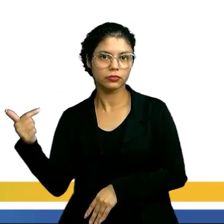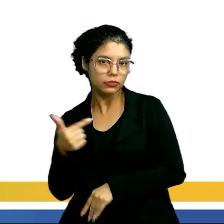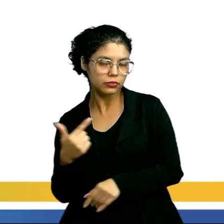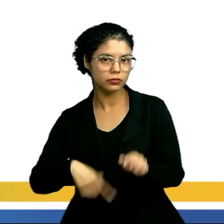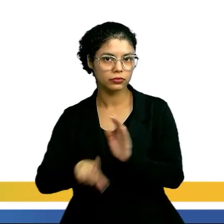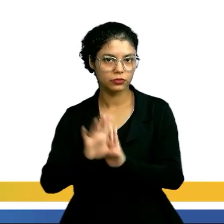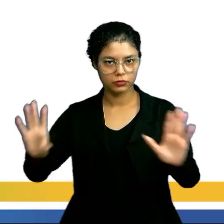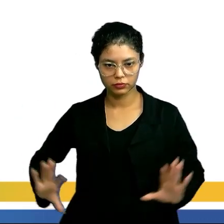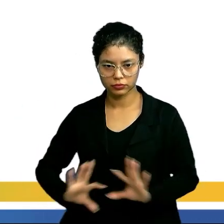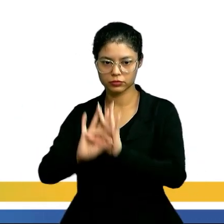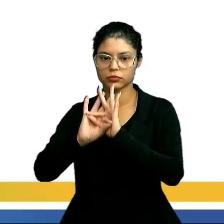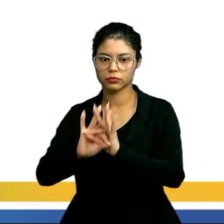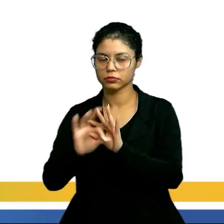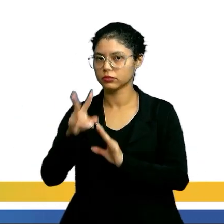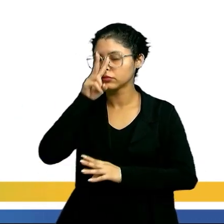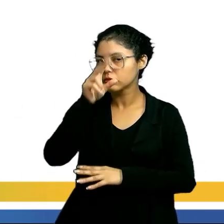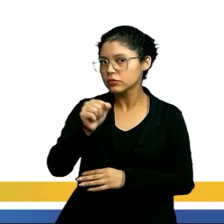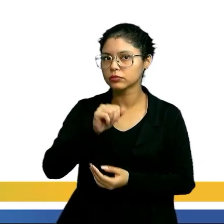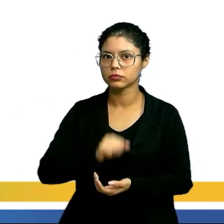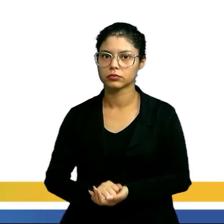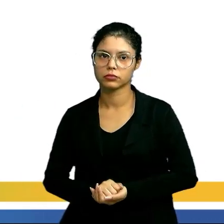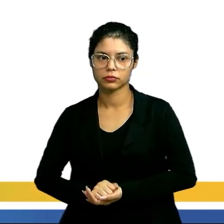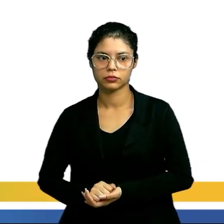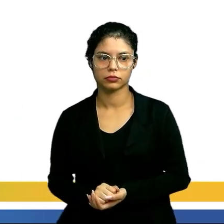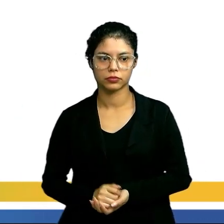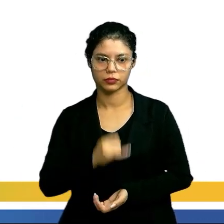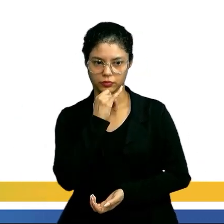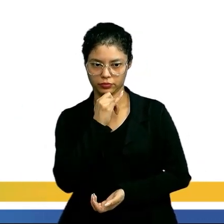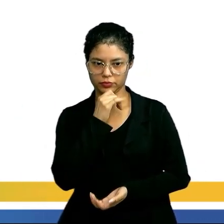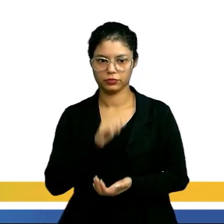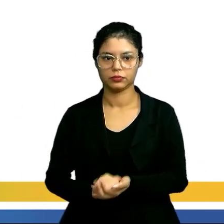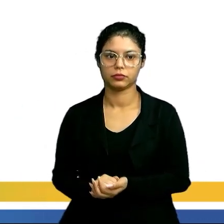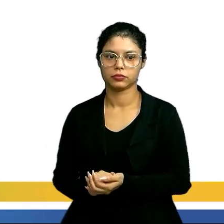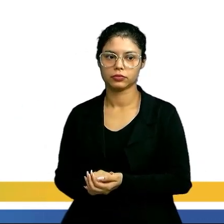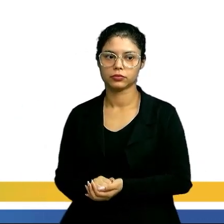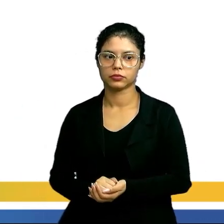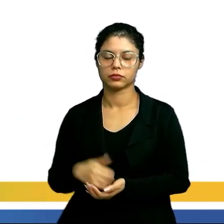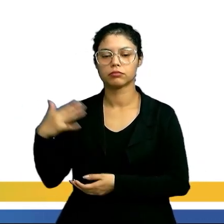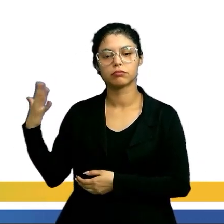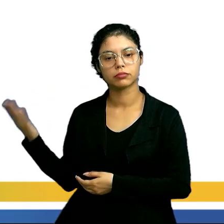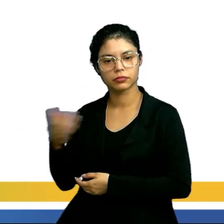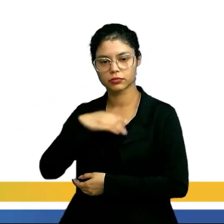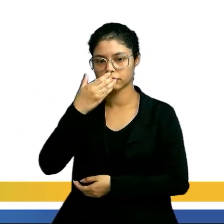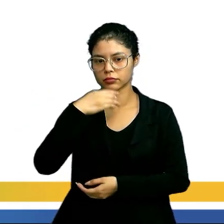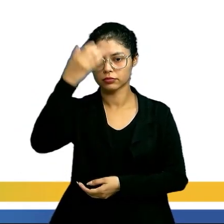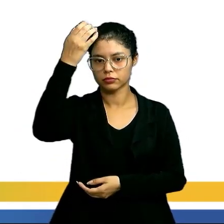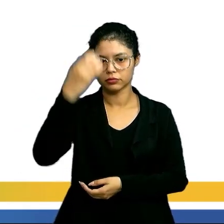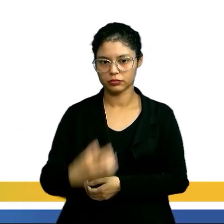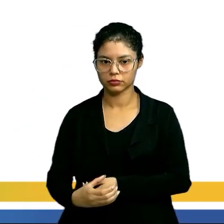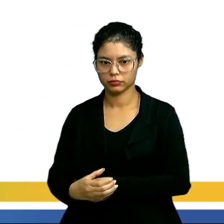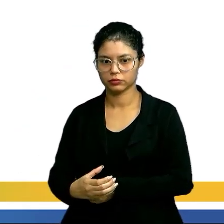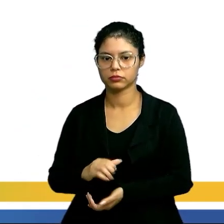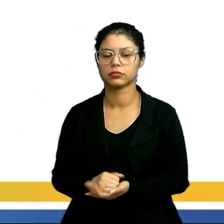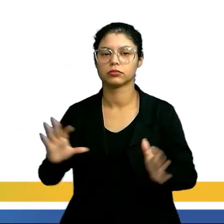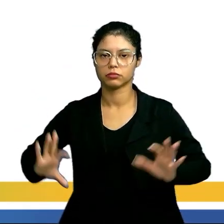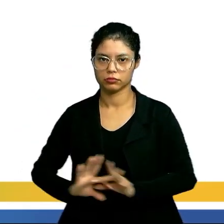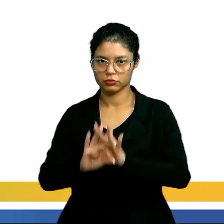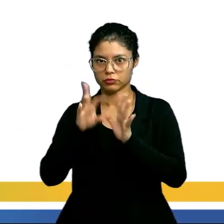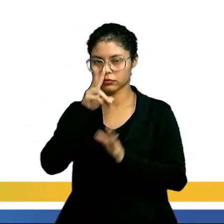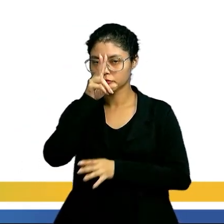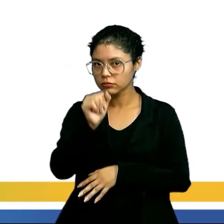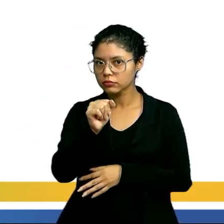realizar o trabalho de utilização de determinado equipamento. A energia mecânica, que é uma